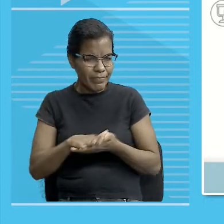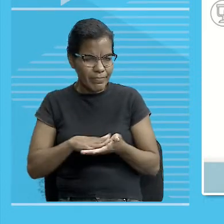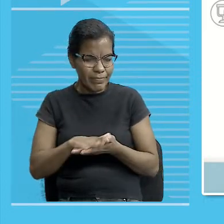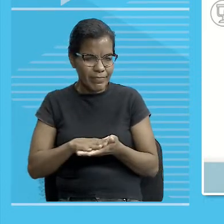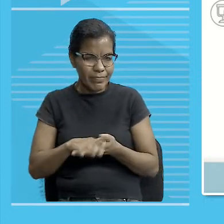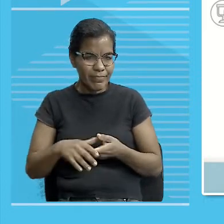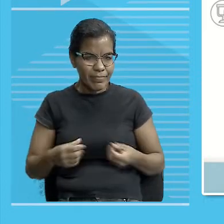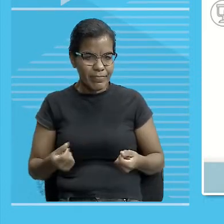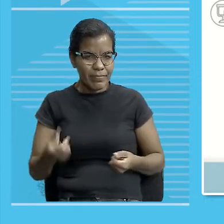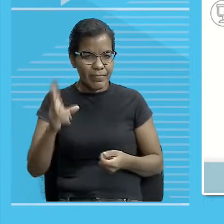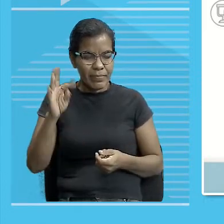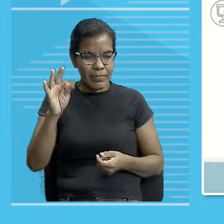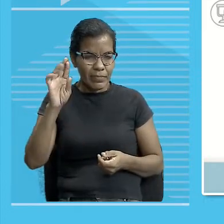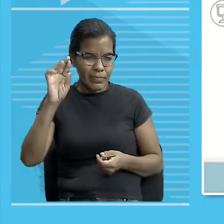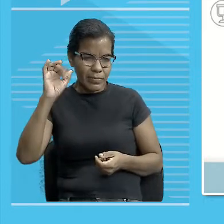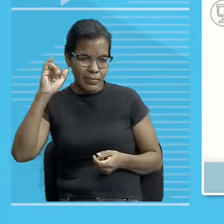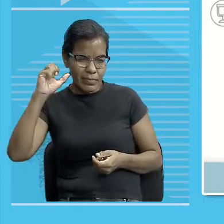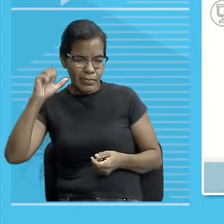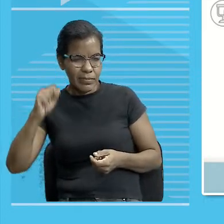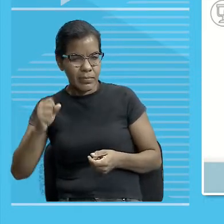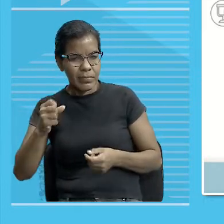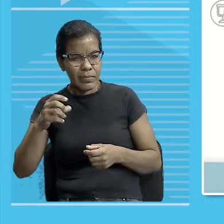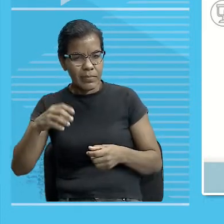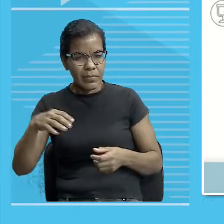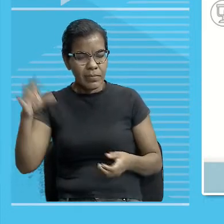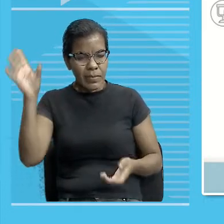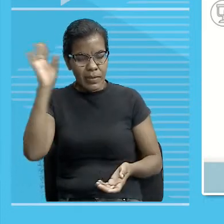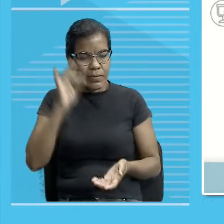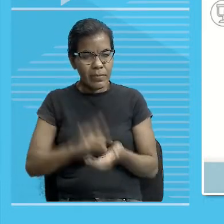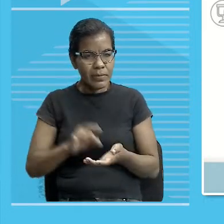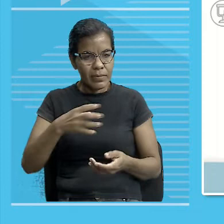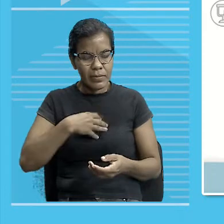Trair a confiança dos filhos não constrange nada.